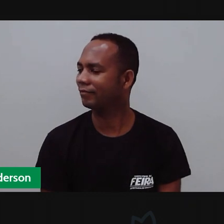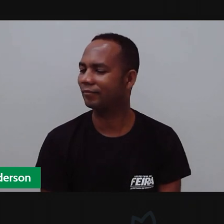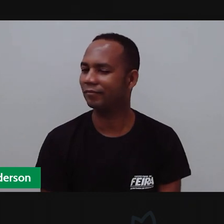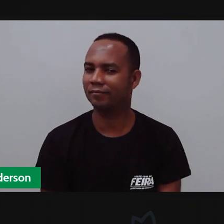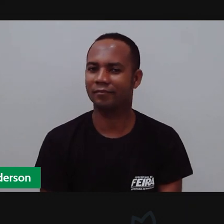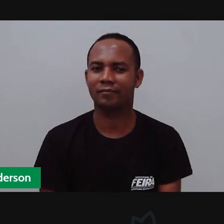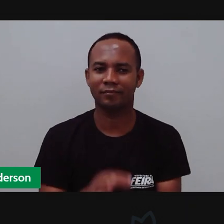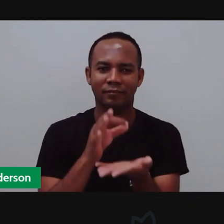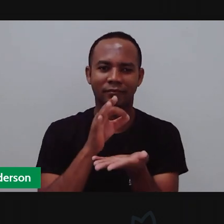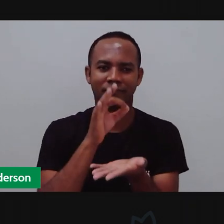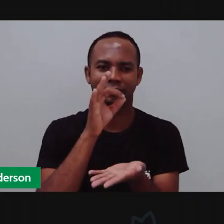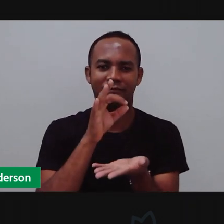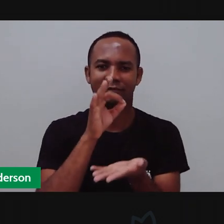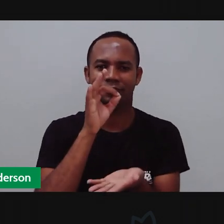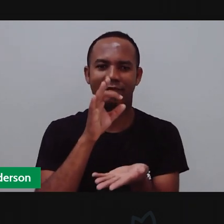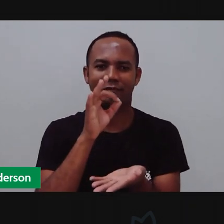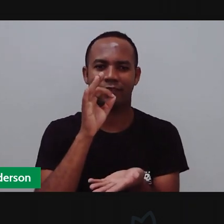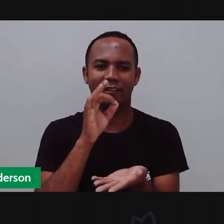Um chá.